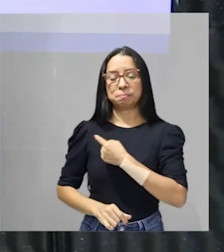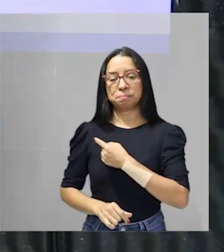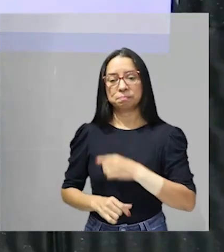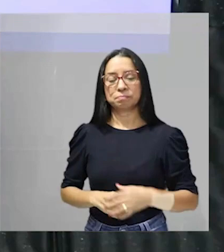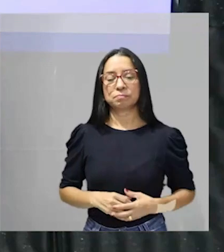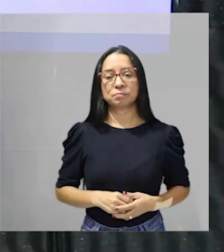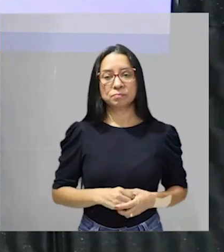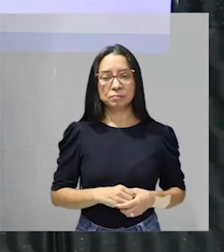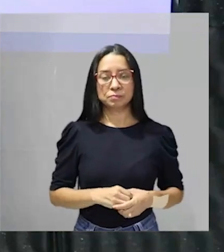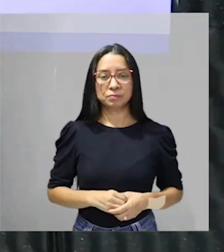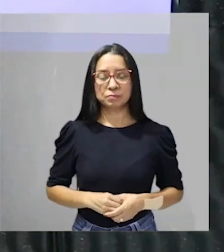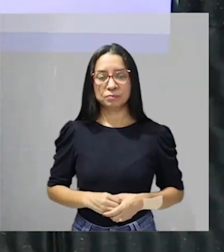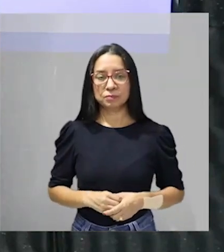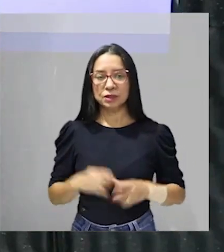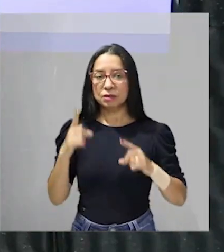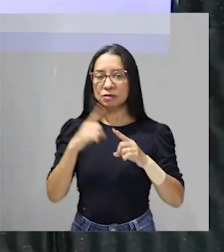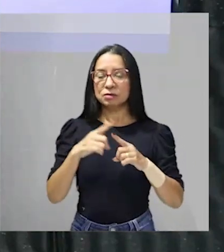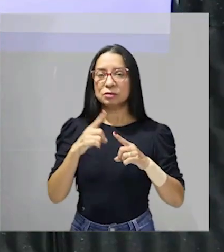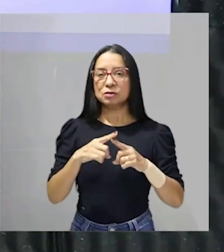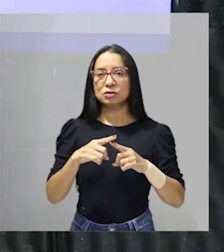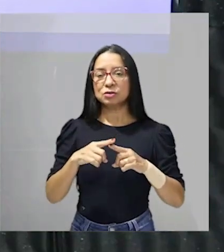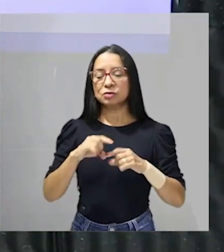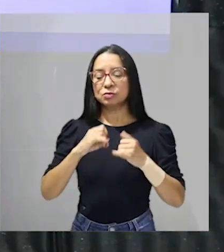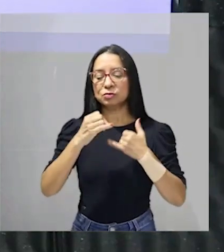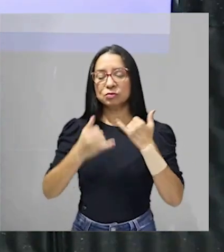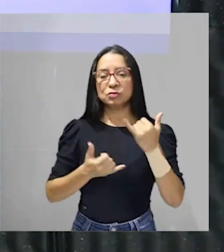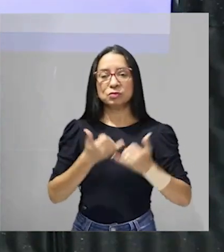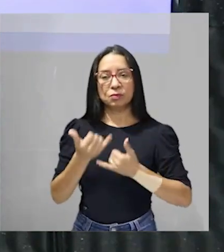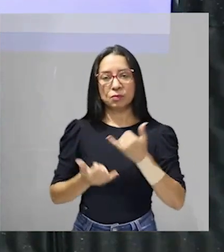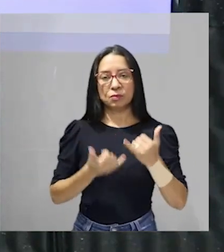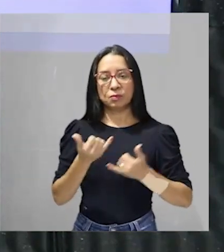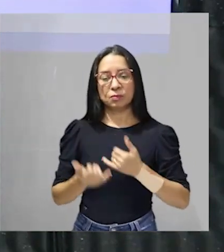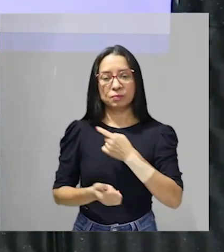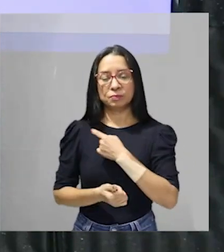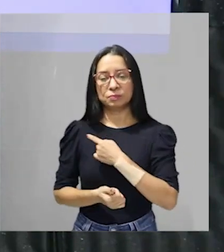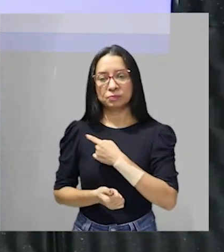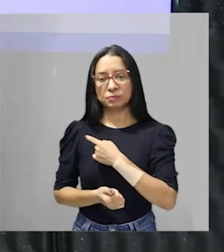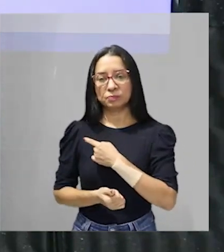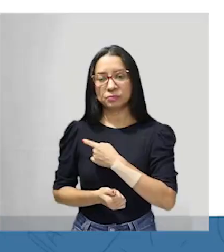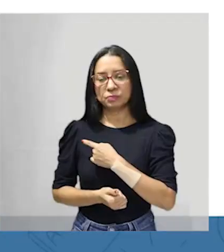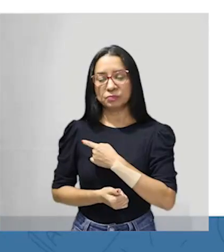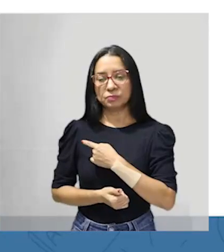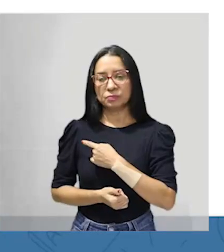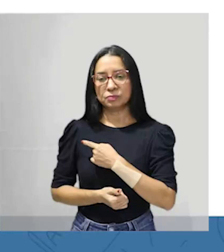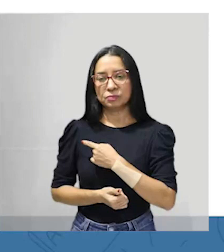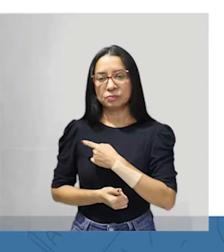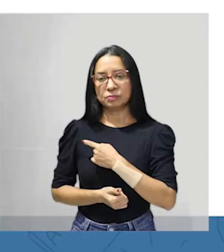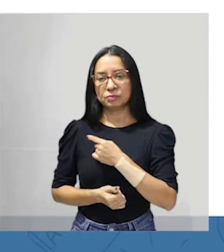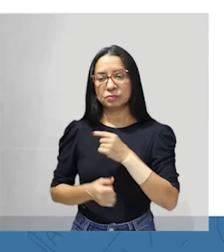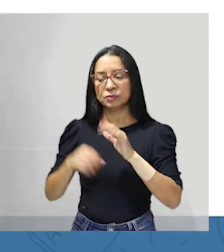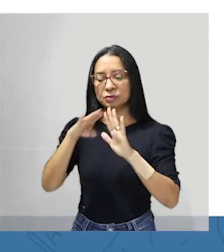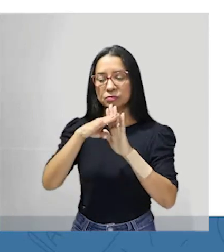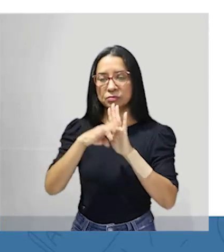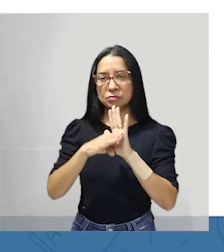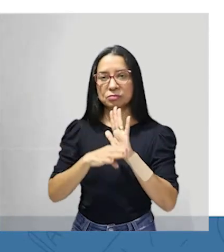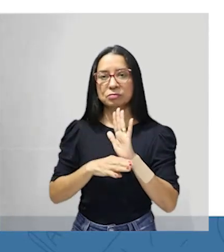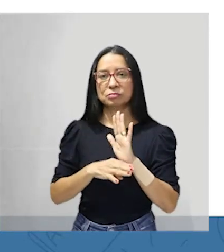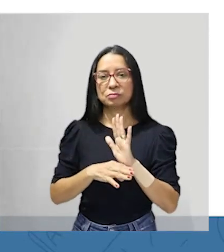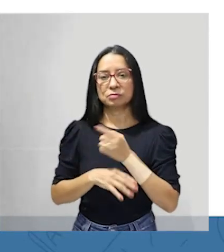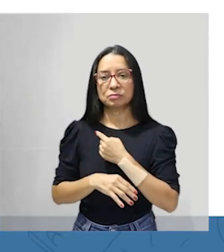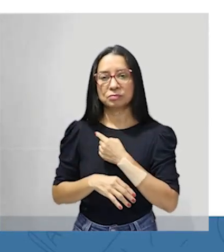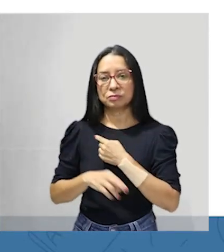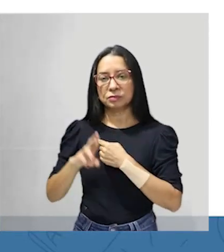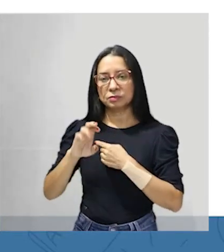tipos de jogos aí existem vários tipos de jogos eu trouxe esses aqui para nós falarmos um pouquinho aqui